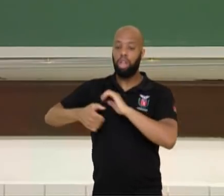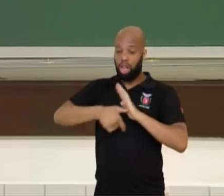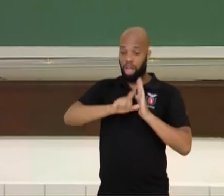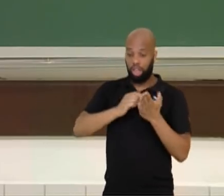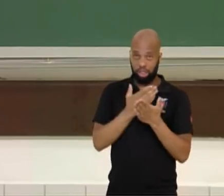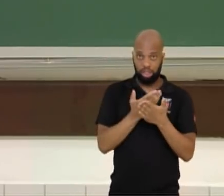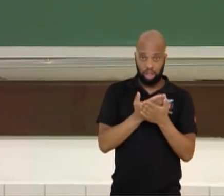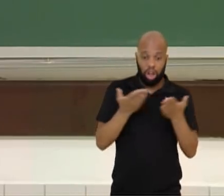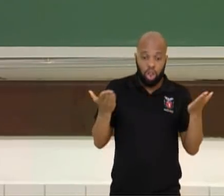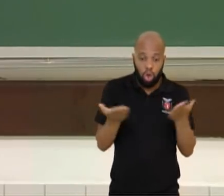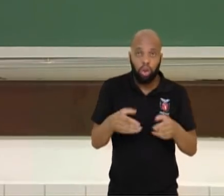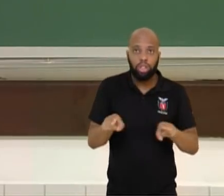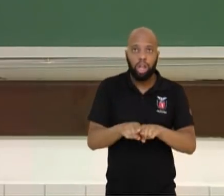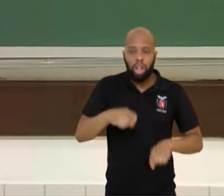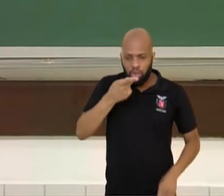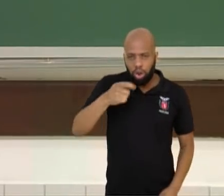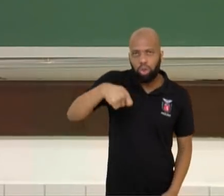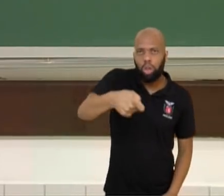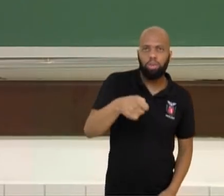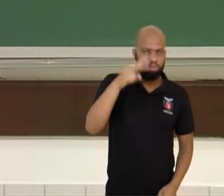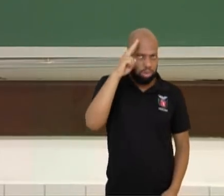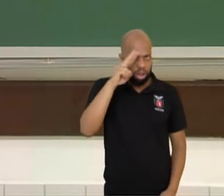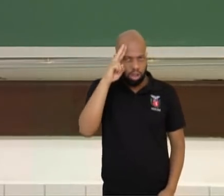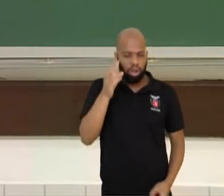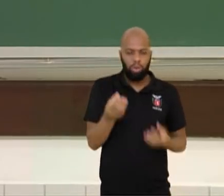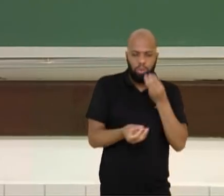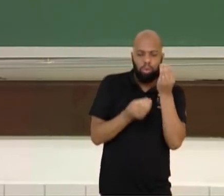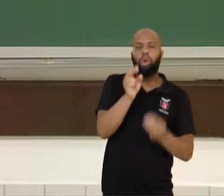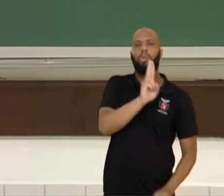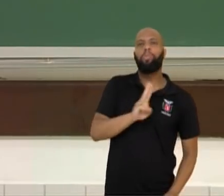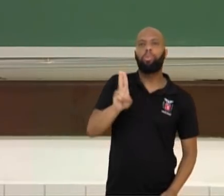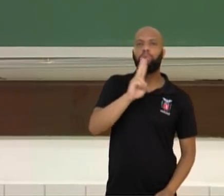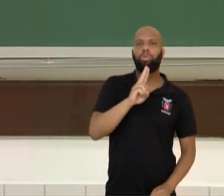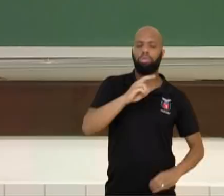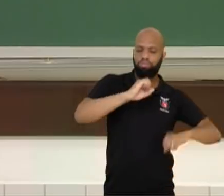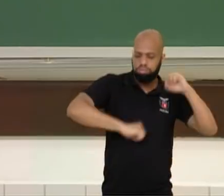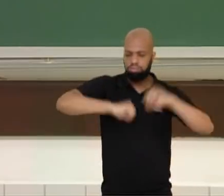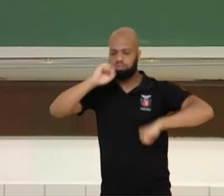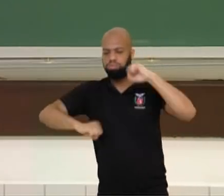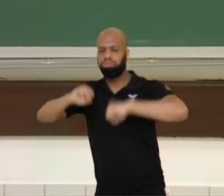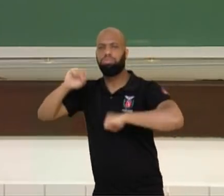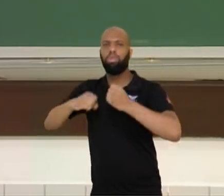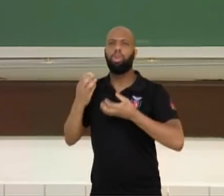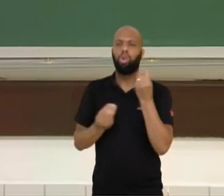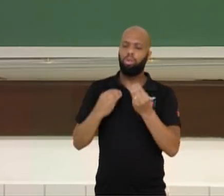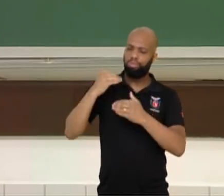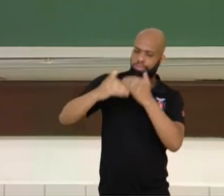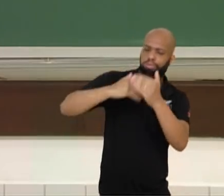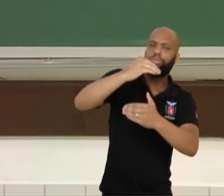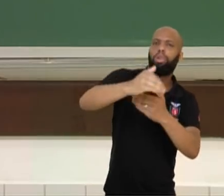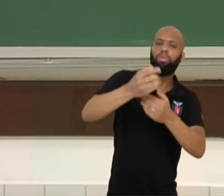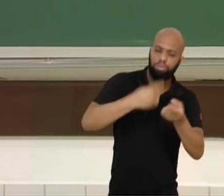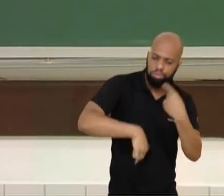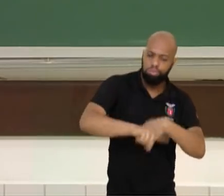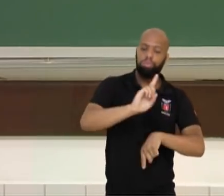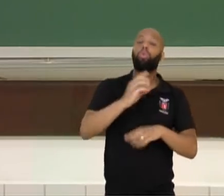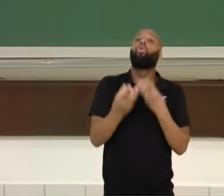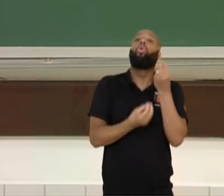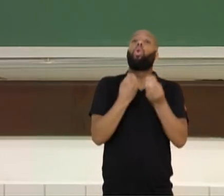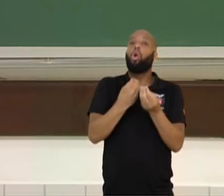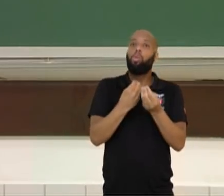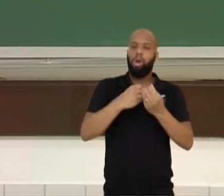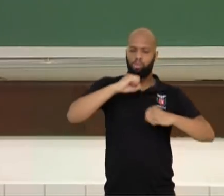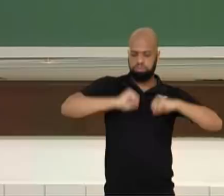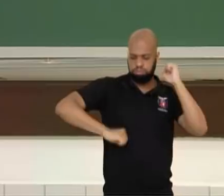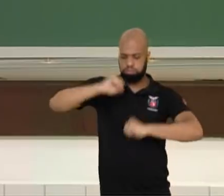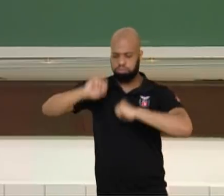a gente falou bastante da história do uso dessas máquinas, né? Como é que evoluiu isso ao longo da história da humanidade, que conforme as máquinas foram